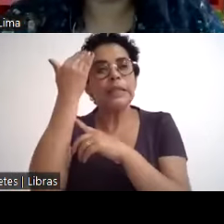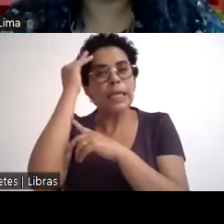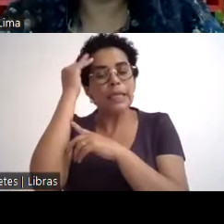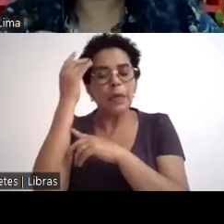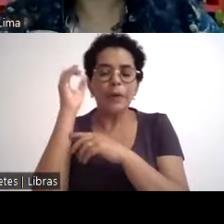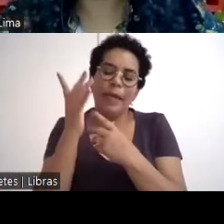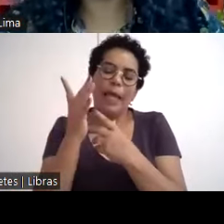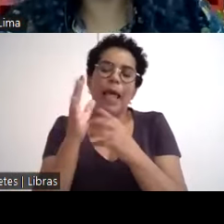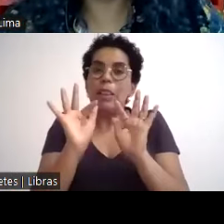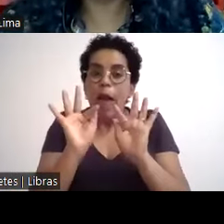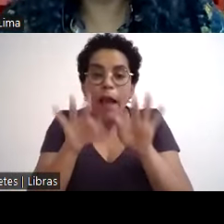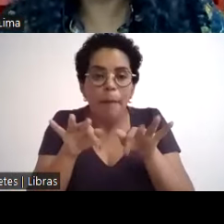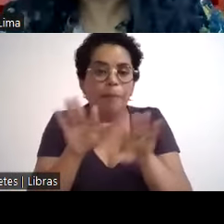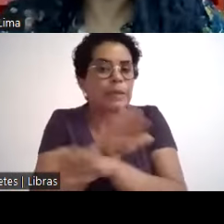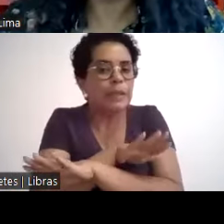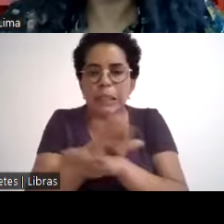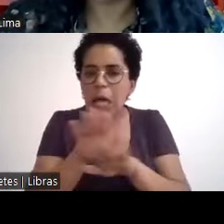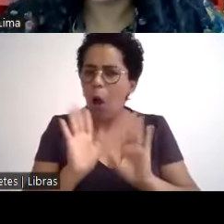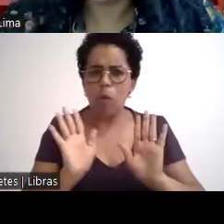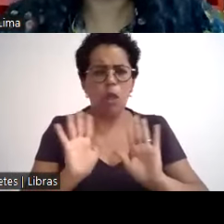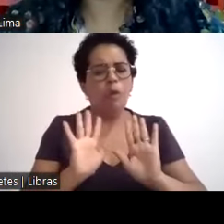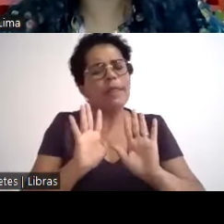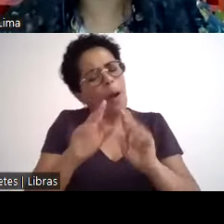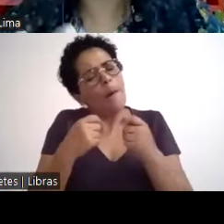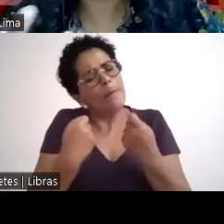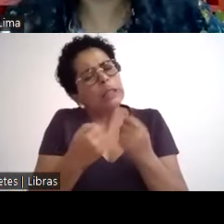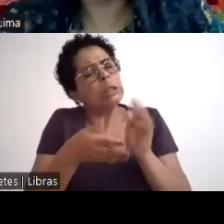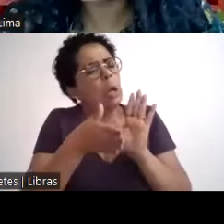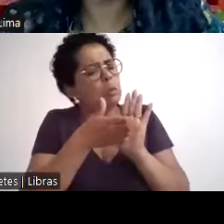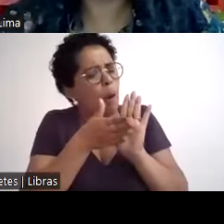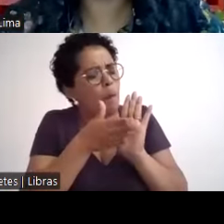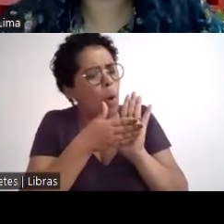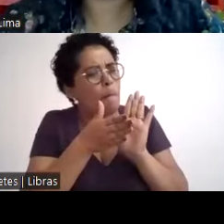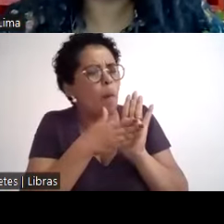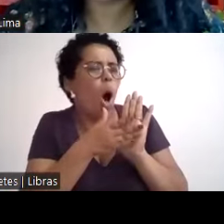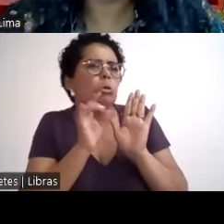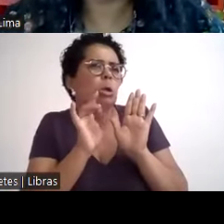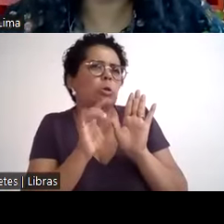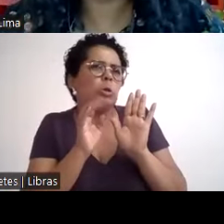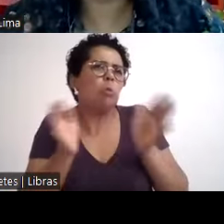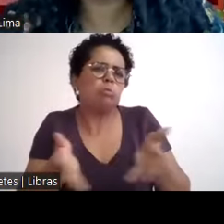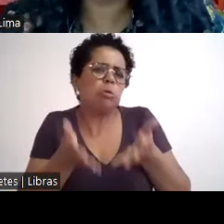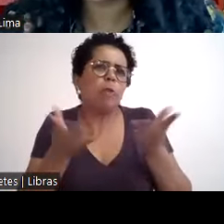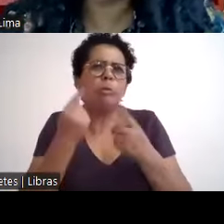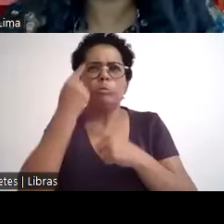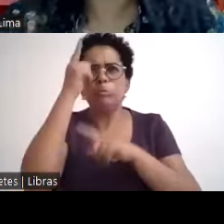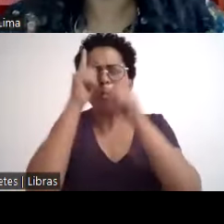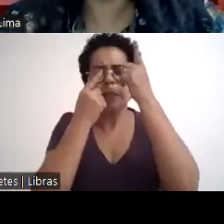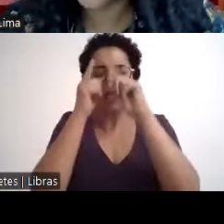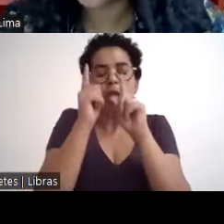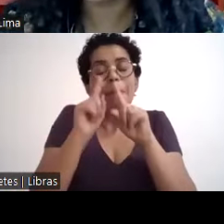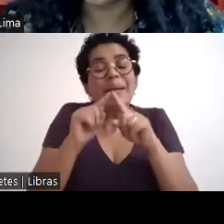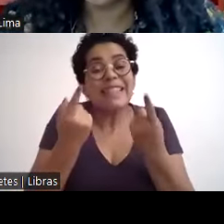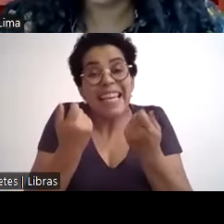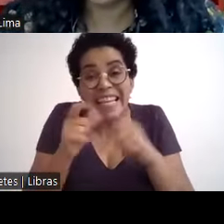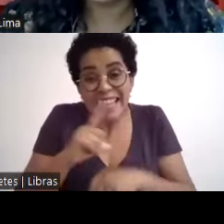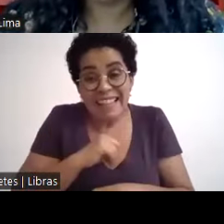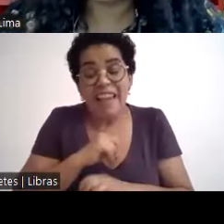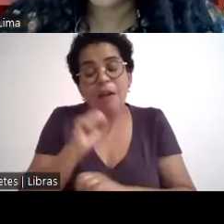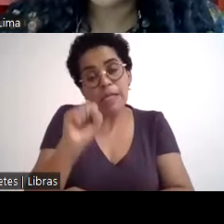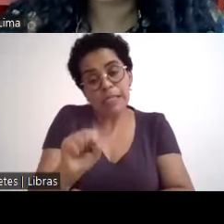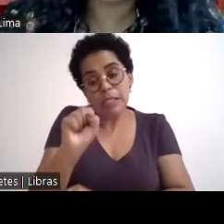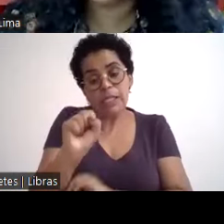suficiente. Então, não basta ter um propósito, não basta ser inventivo, ser criativo, se você não tem um planejamento,